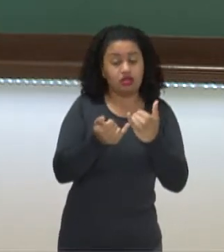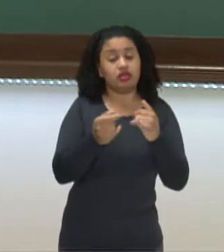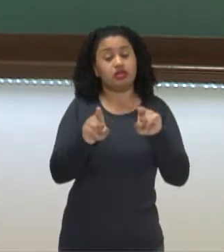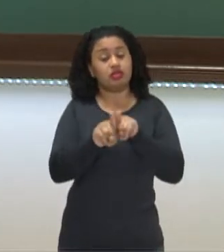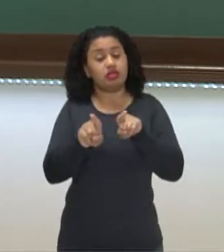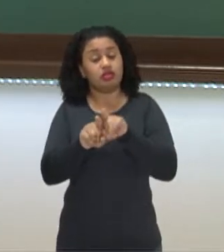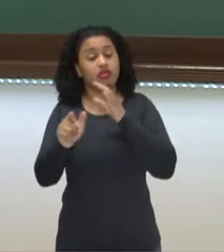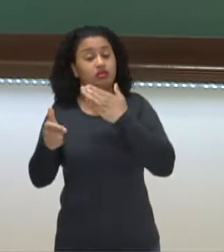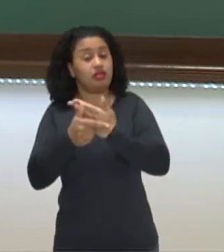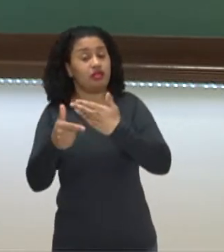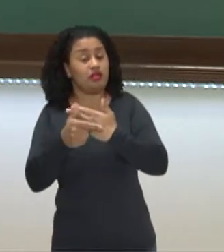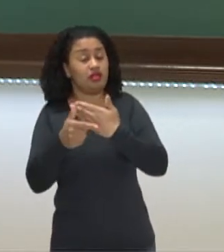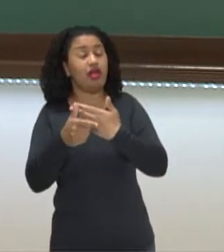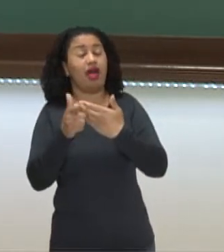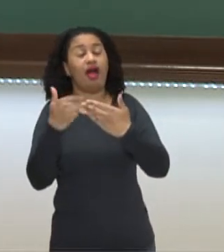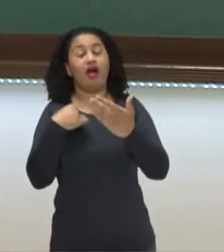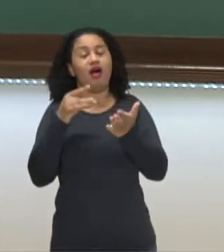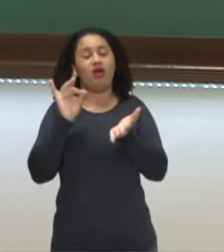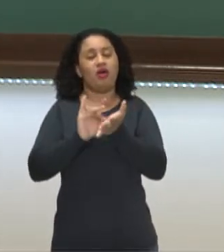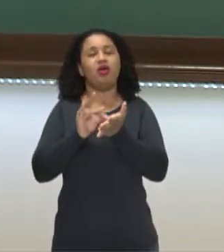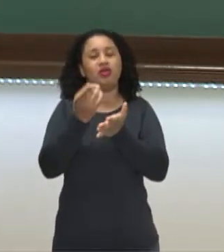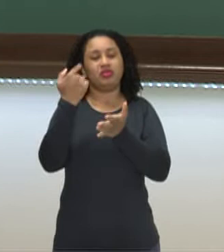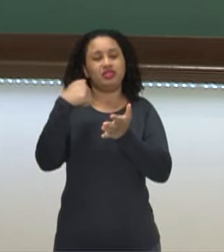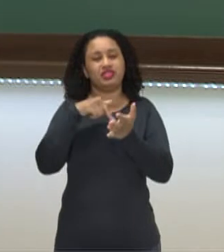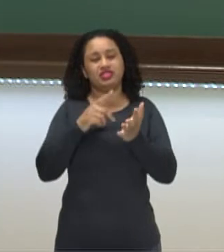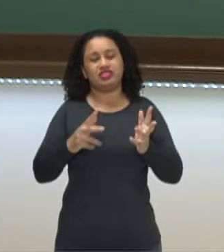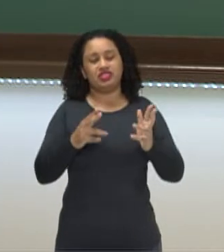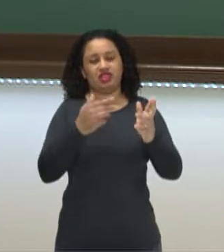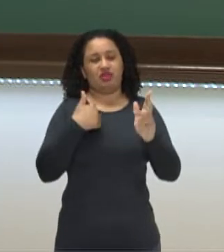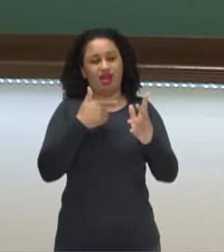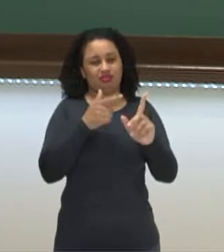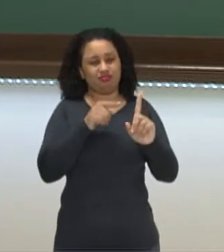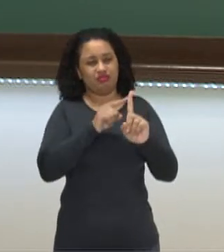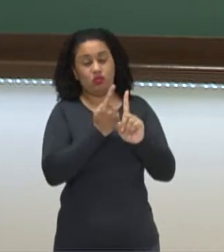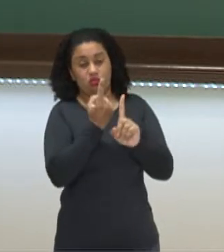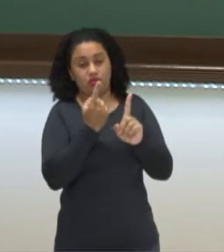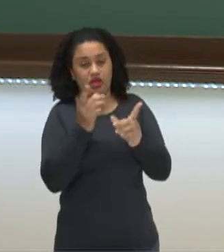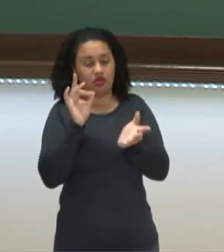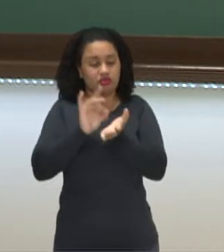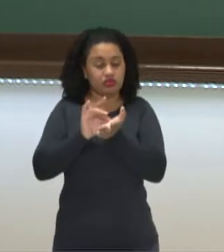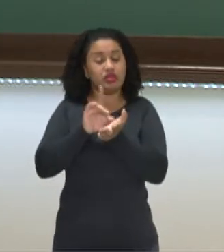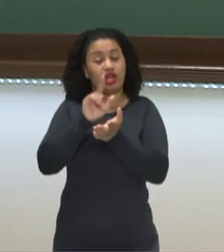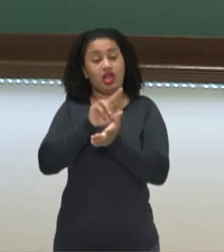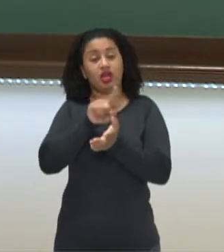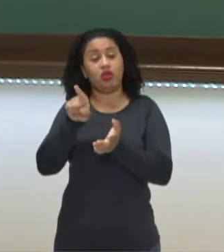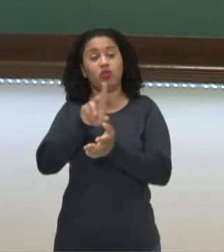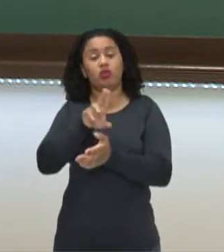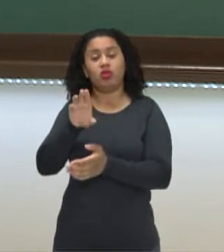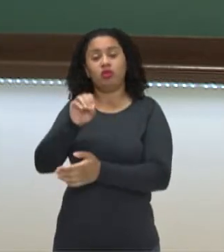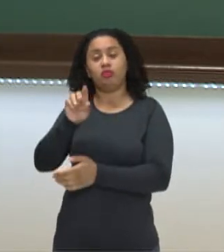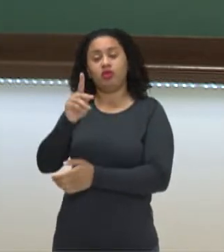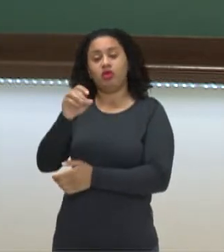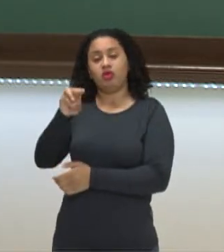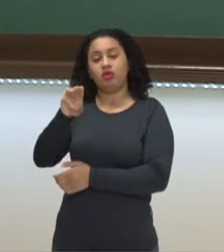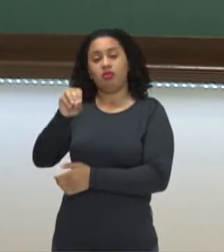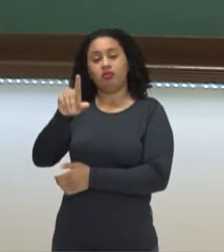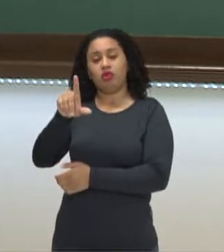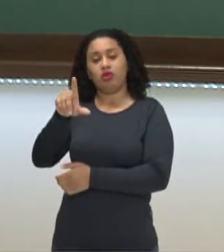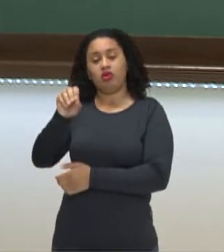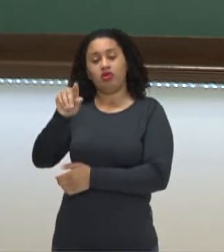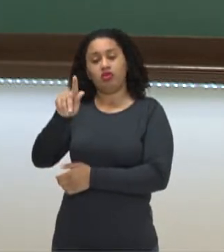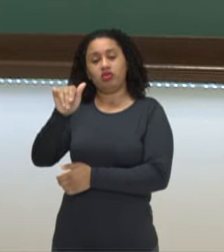elas têm a mesma origem embrionária, vamos chamar então de órgãos homólogos.